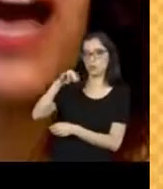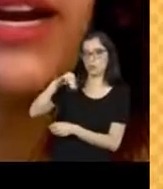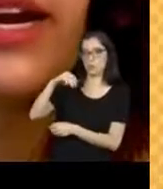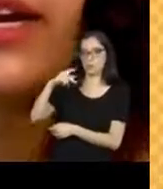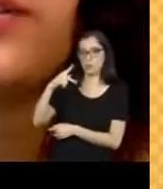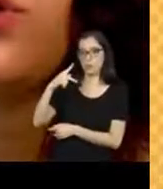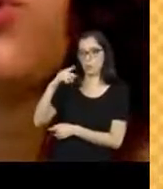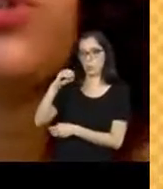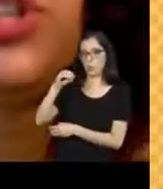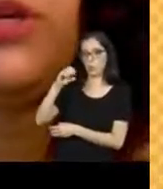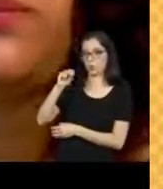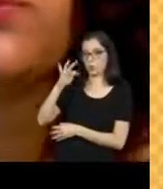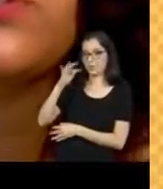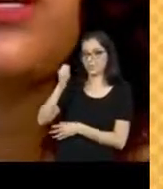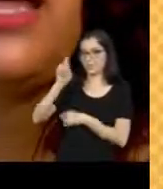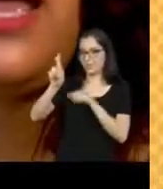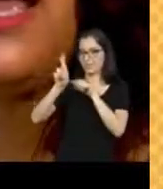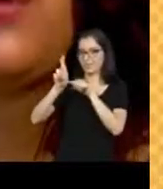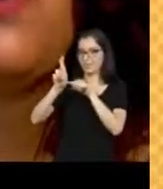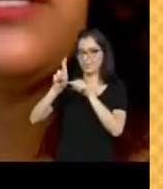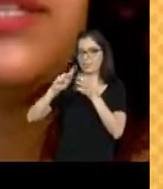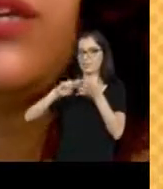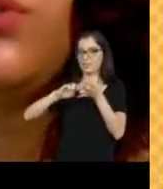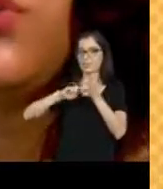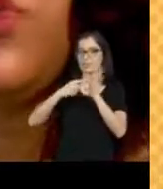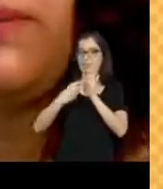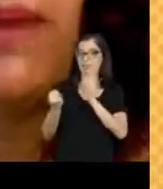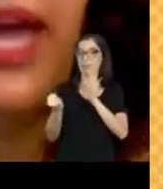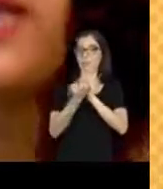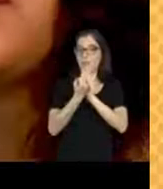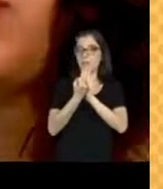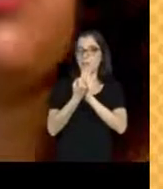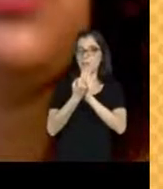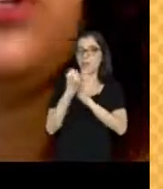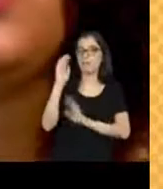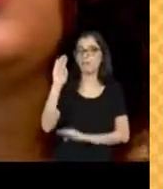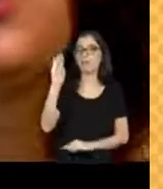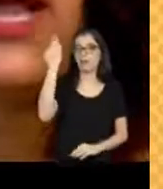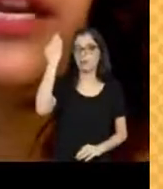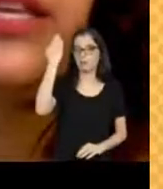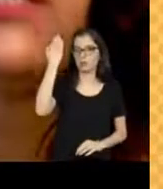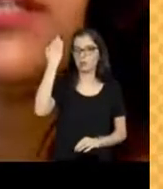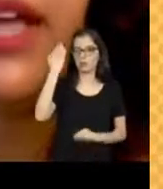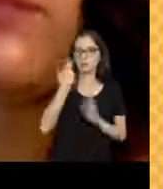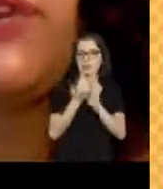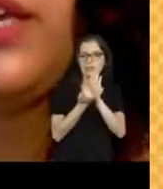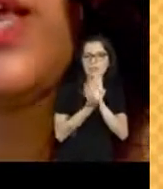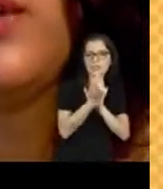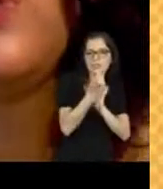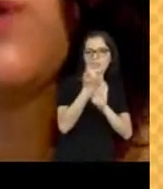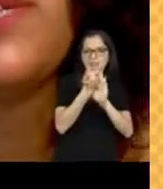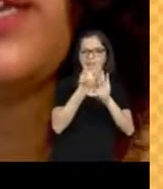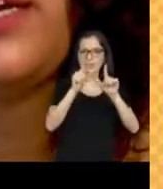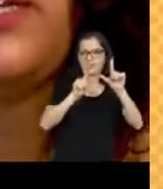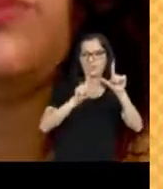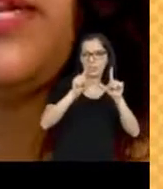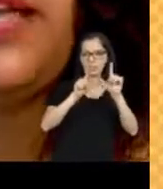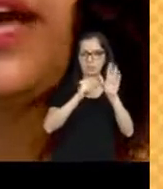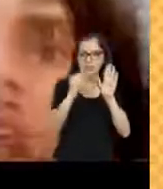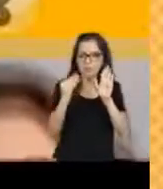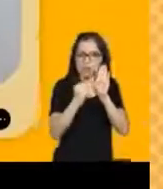usa marcas, logotipos conhecidos de imprensa ou de jornalistas, né, enfim, que tem já uma